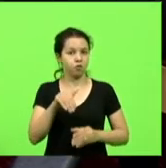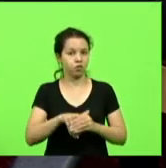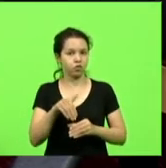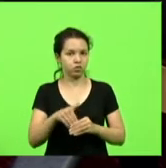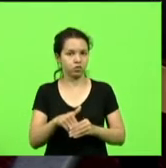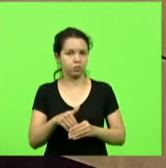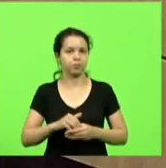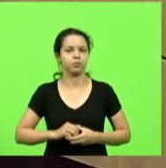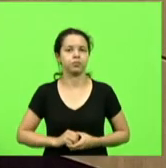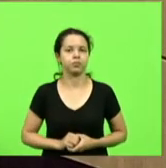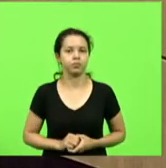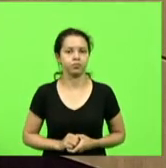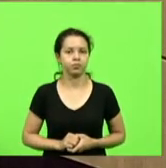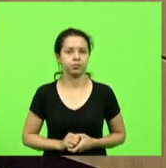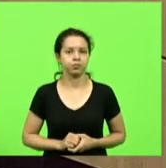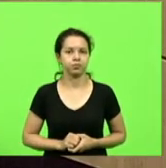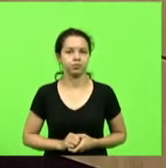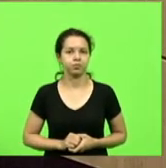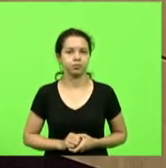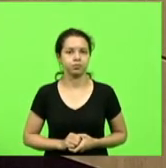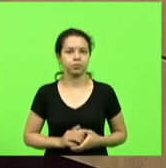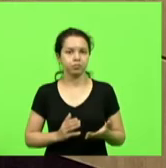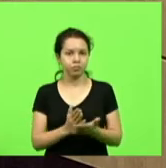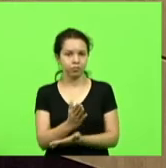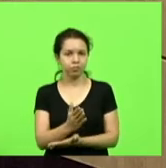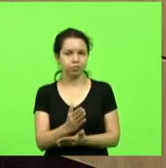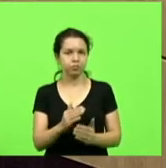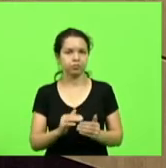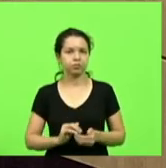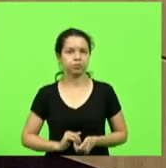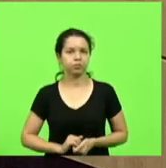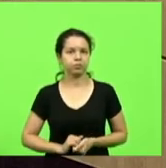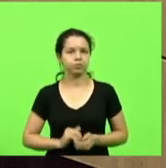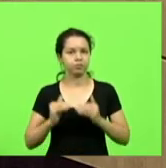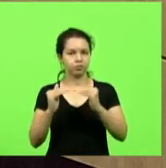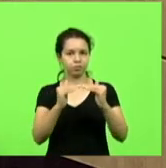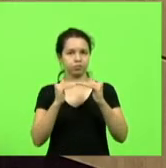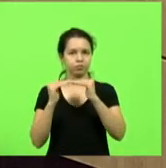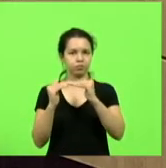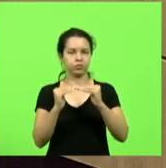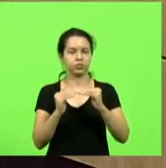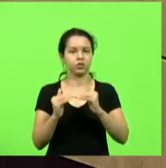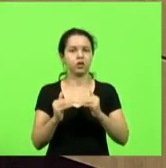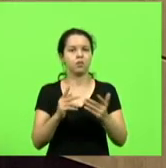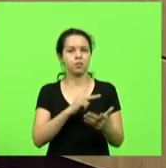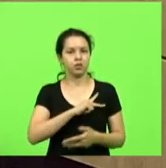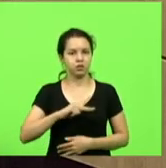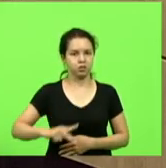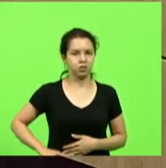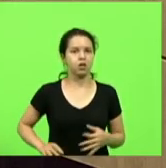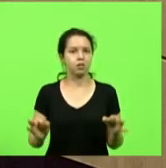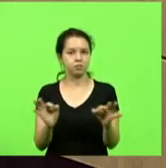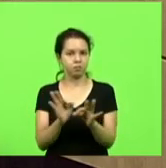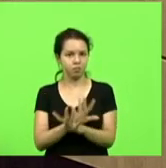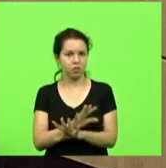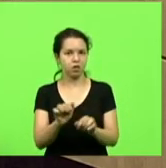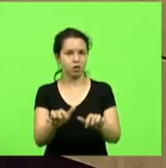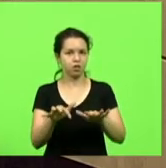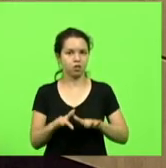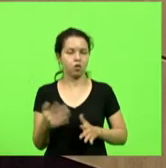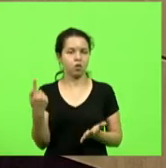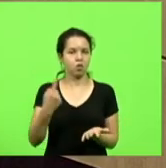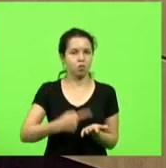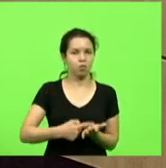aprovam permaneçam como se encontram. Aprovado por unanimidade. Esta presidência encerra a presente sessão e convoca